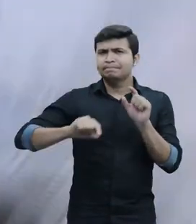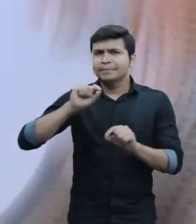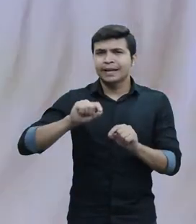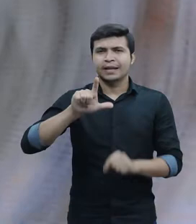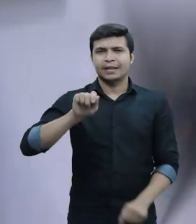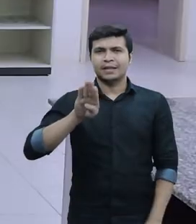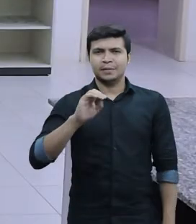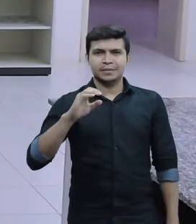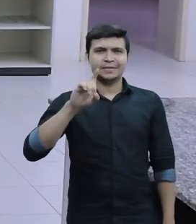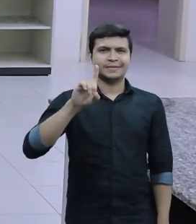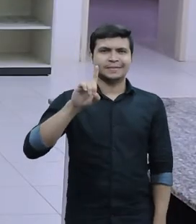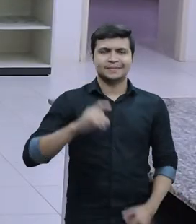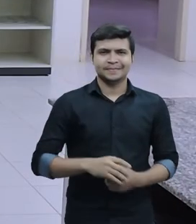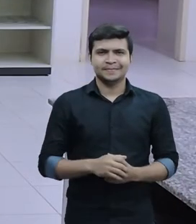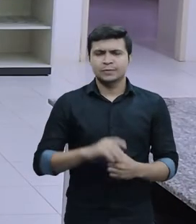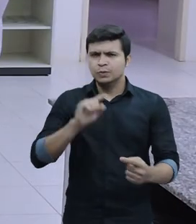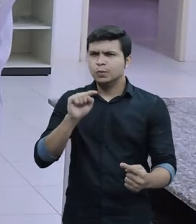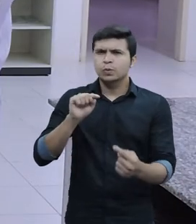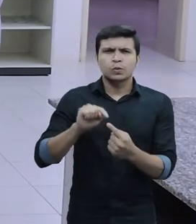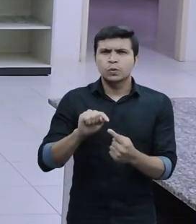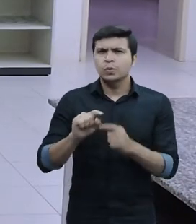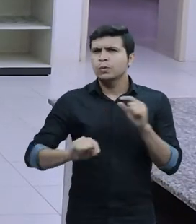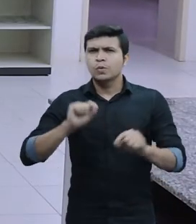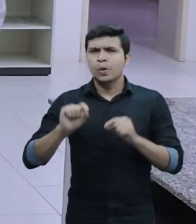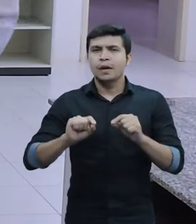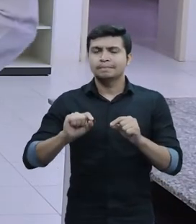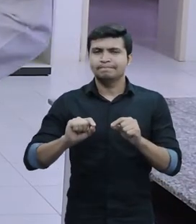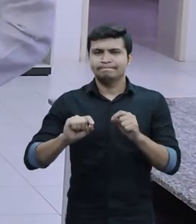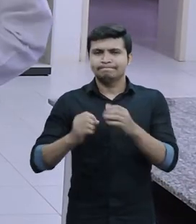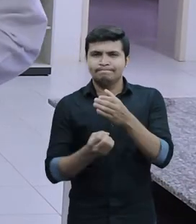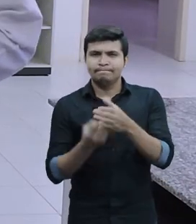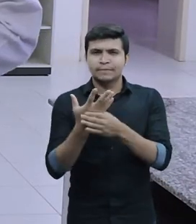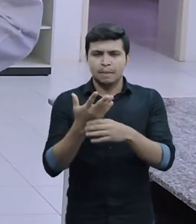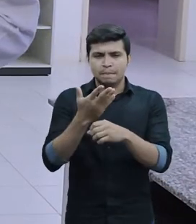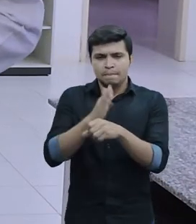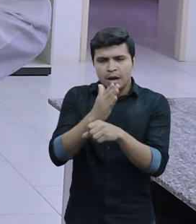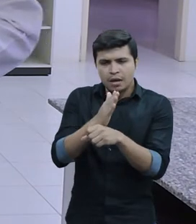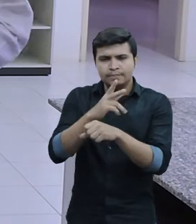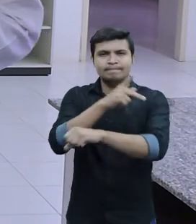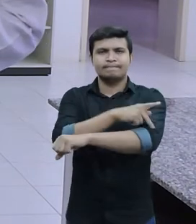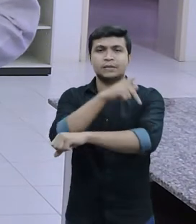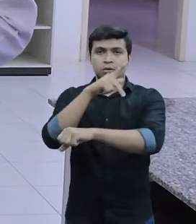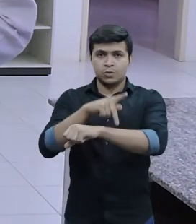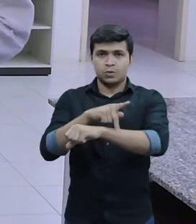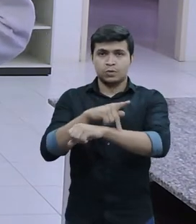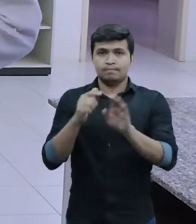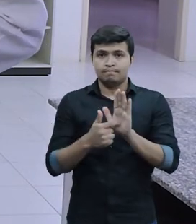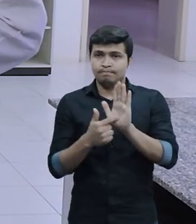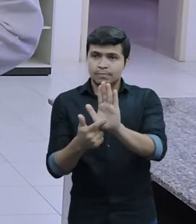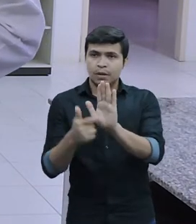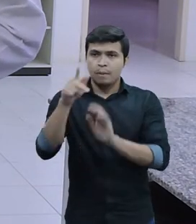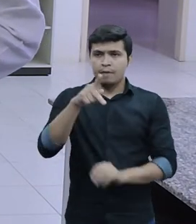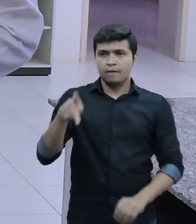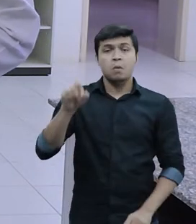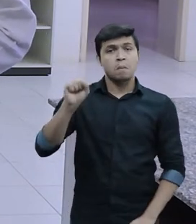Lab 7. A ideia é desenvolver e demonstrar práticas pedagógicas que o professor possa utilizar nos